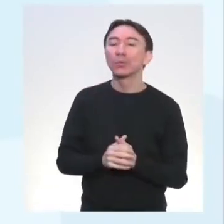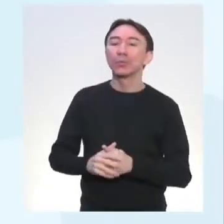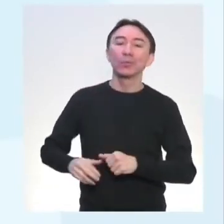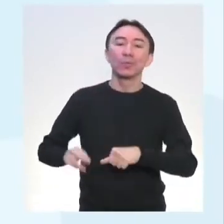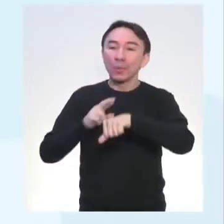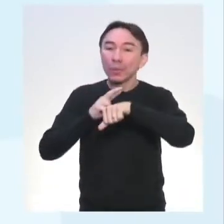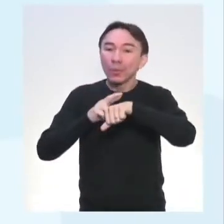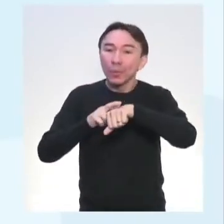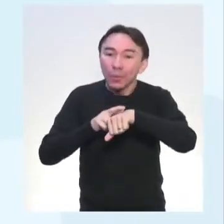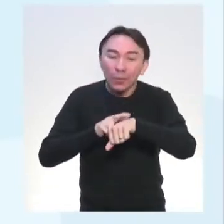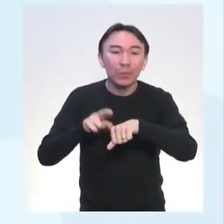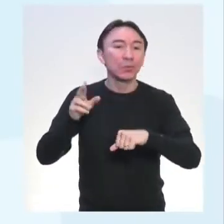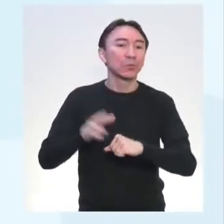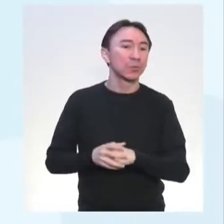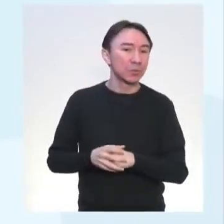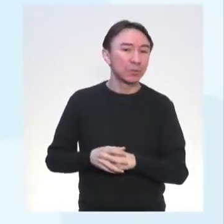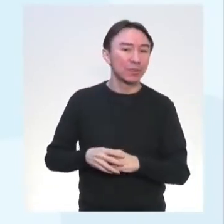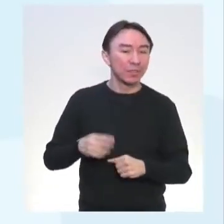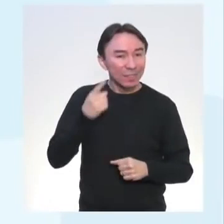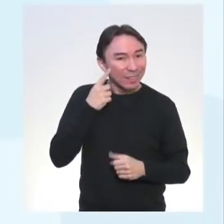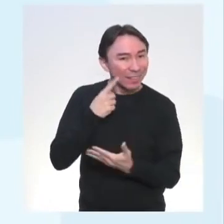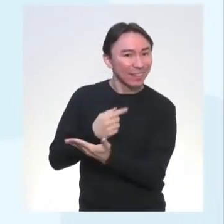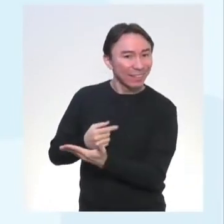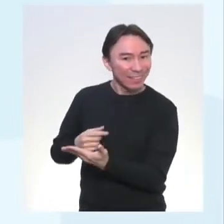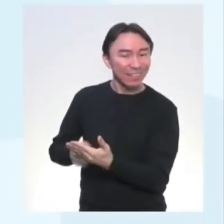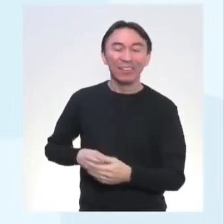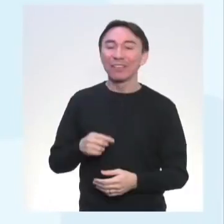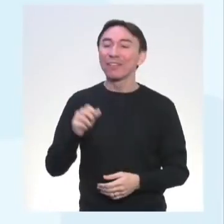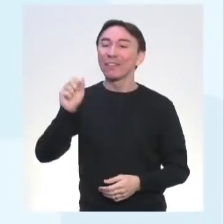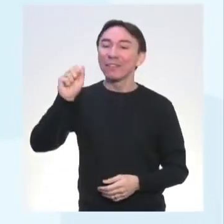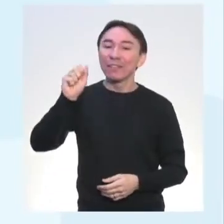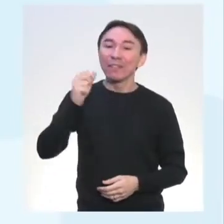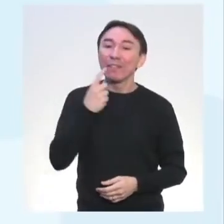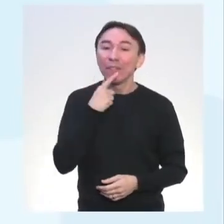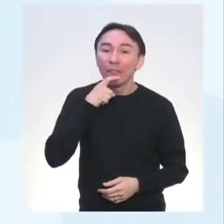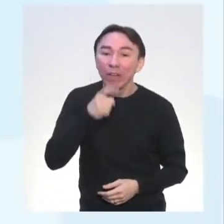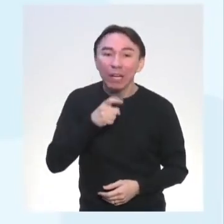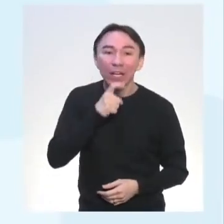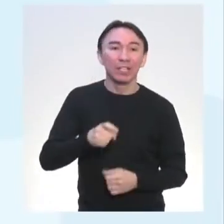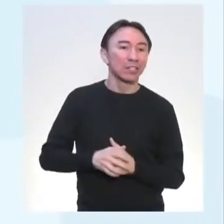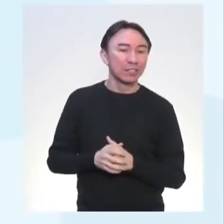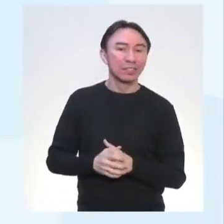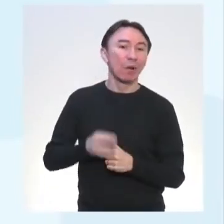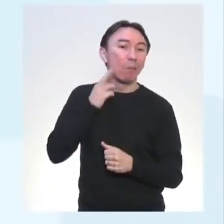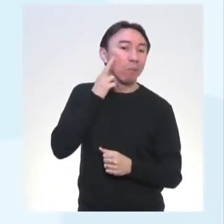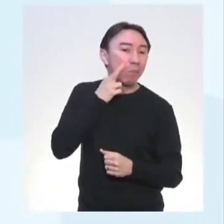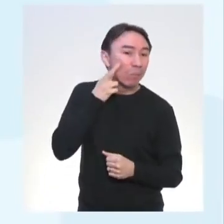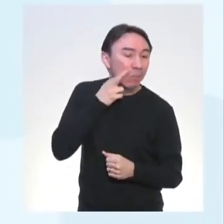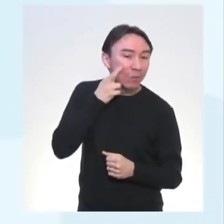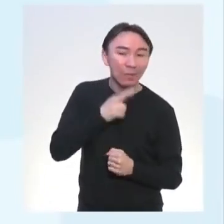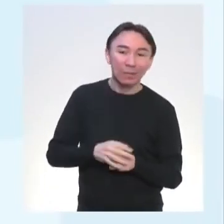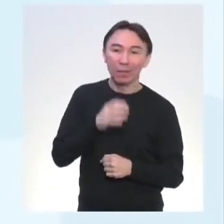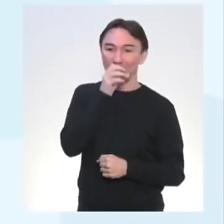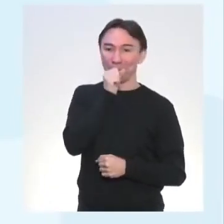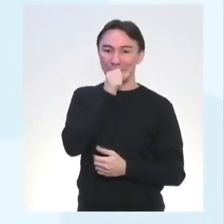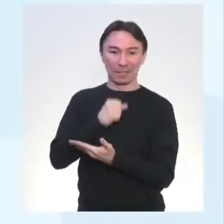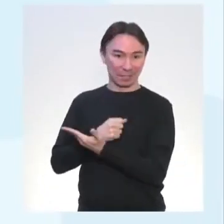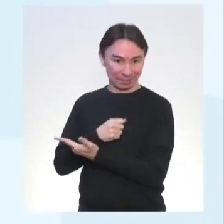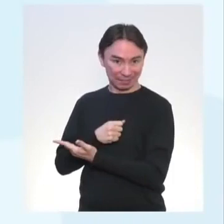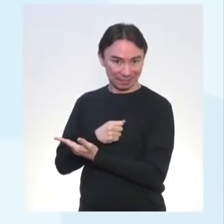nós temos aí um rosado, né? E depois nós temos um laranjinha lá também, né? Cada cantinho eu representei com uma